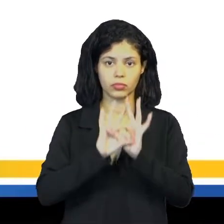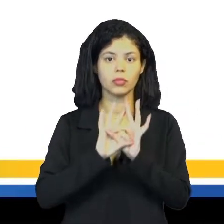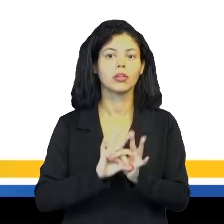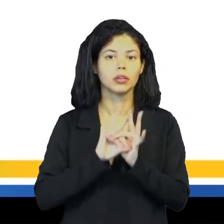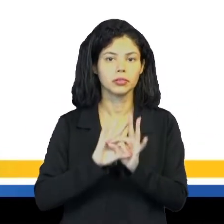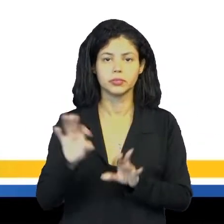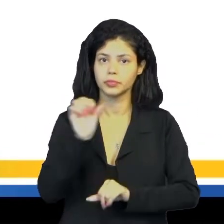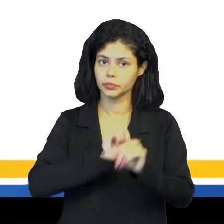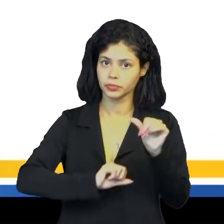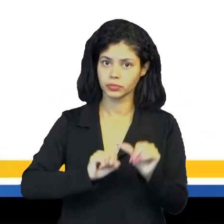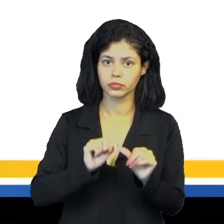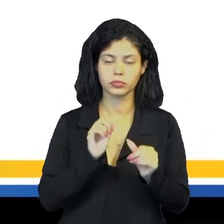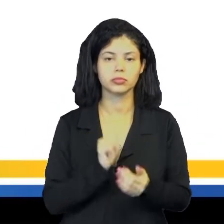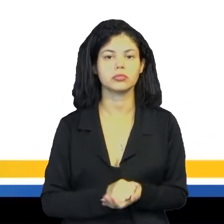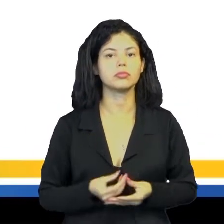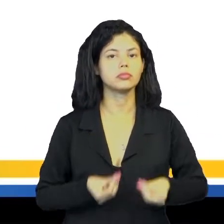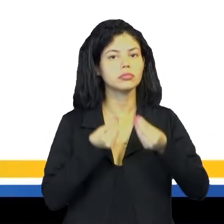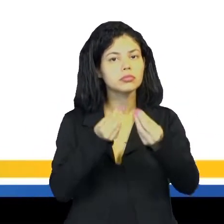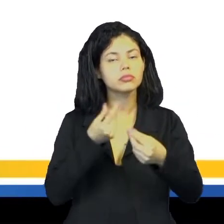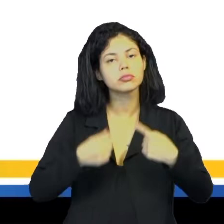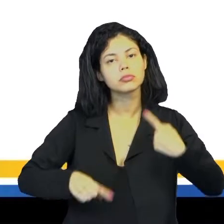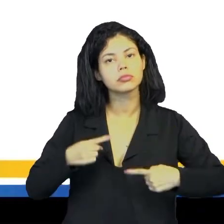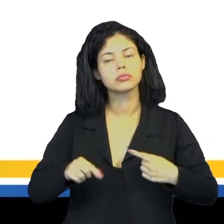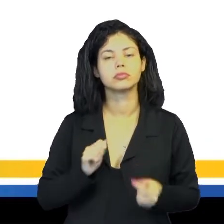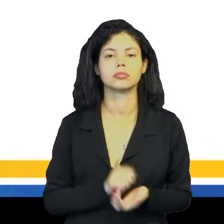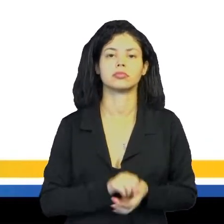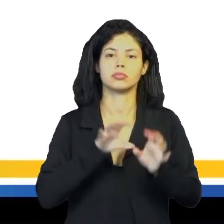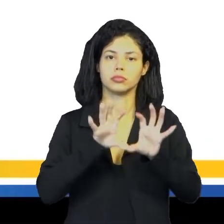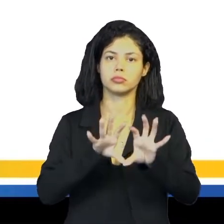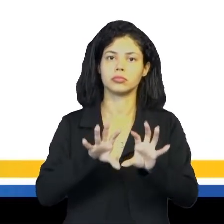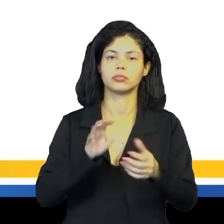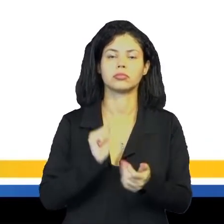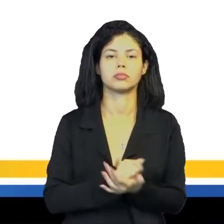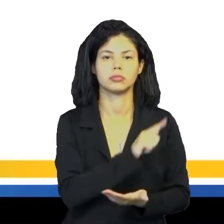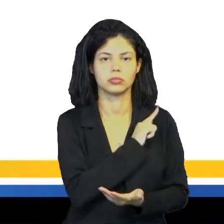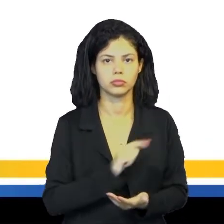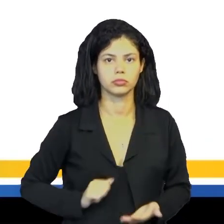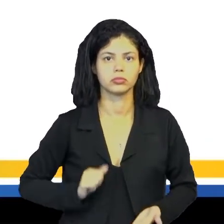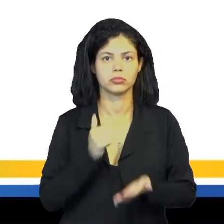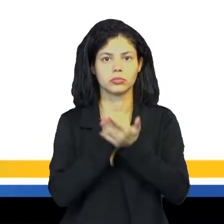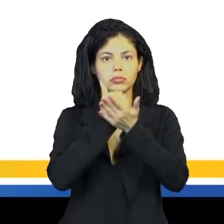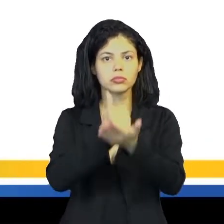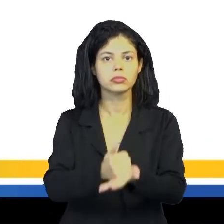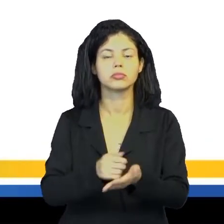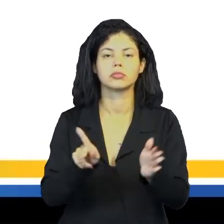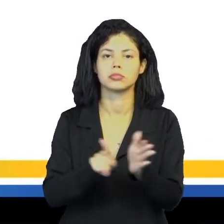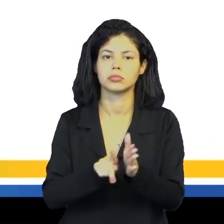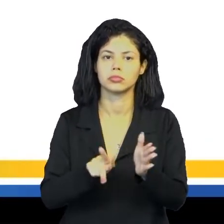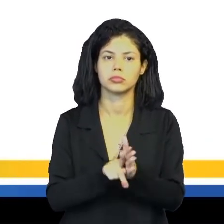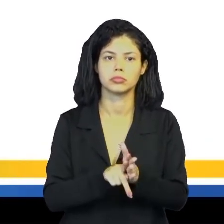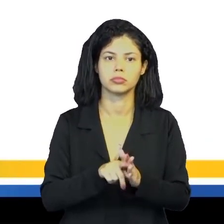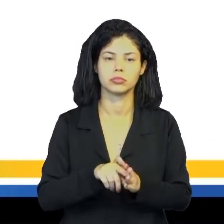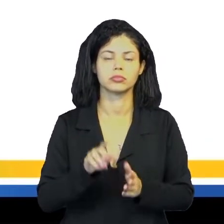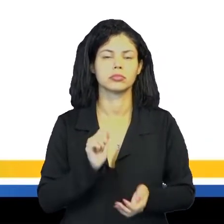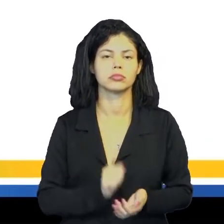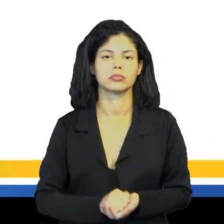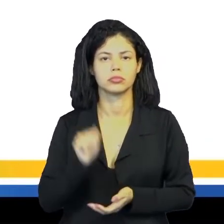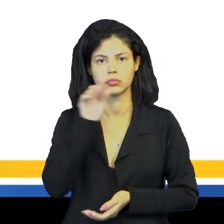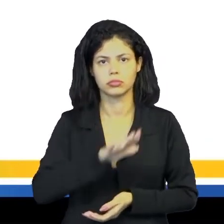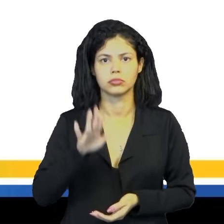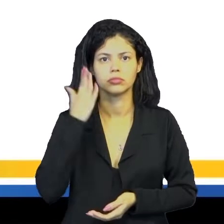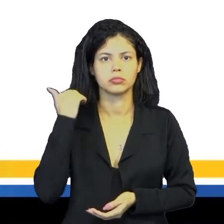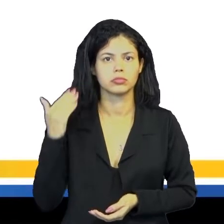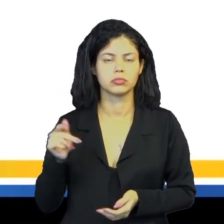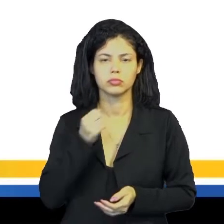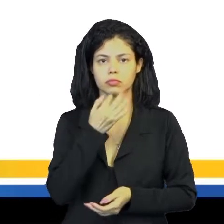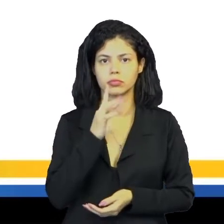baseadas na troca de favores políticos. Desse modo, os governadores apoiavam a eleição de um Congresso Nacional favorável ao